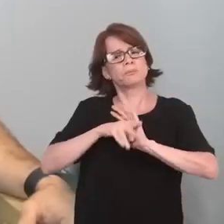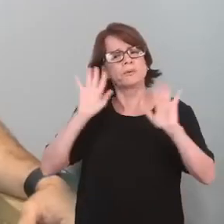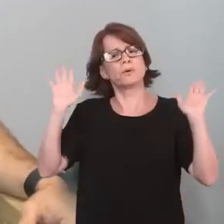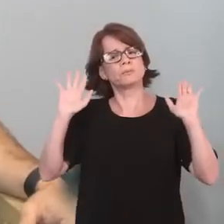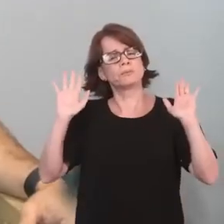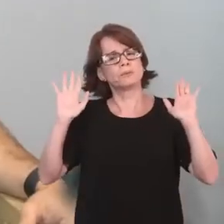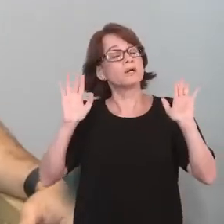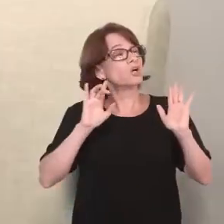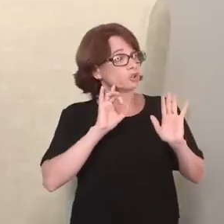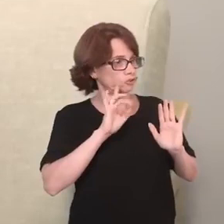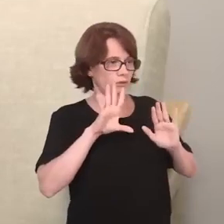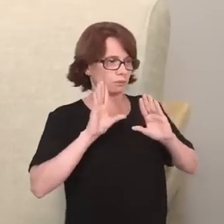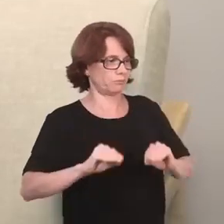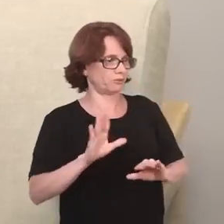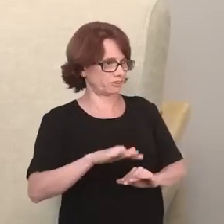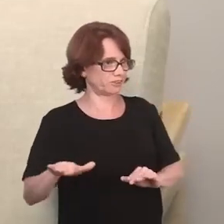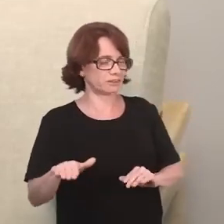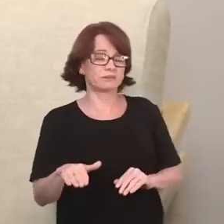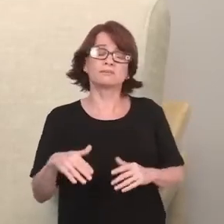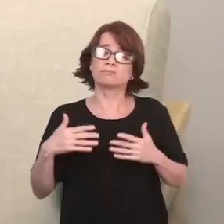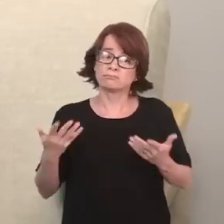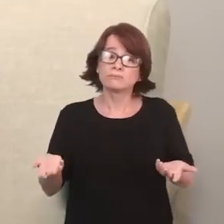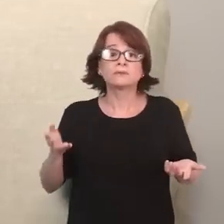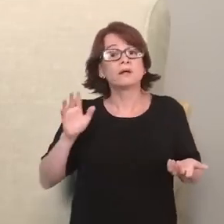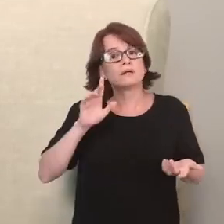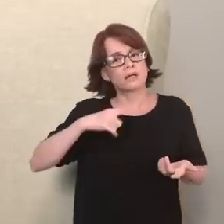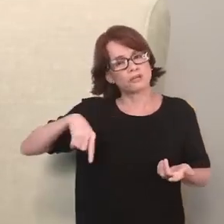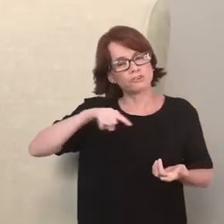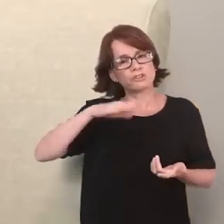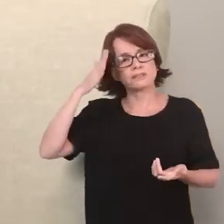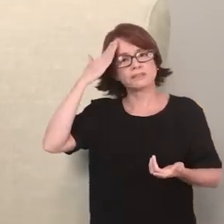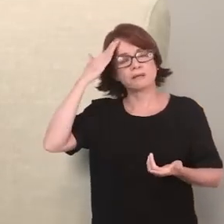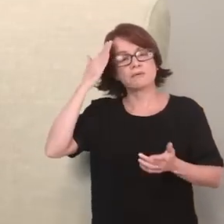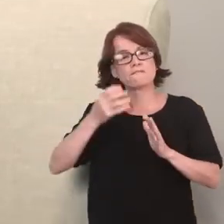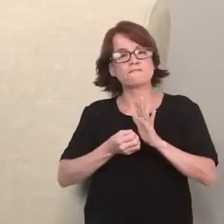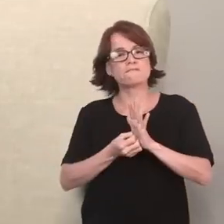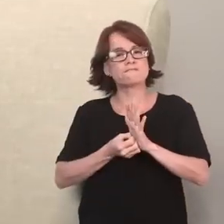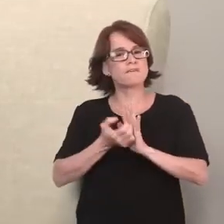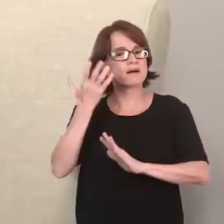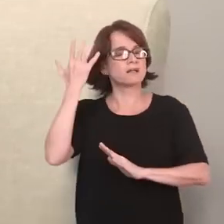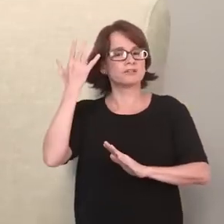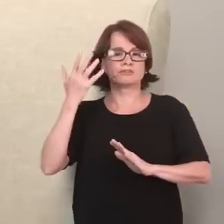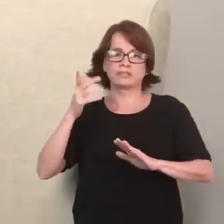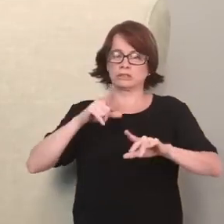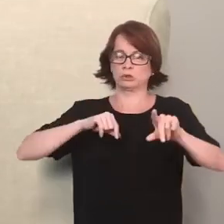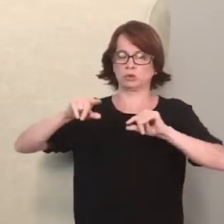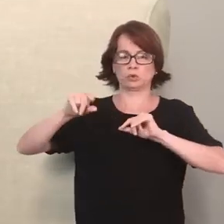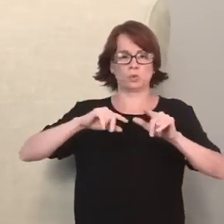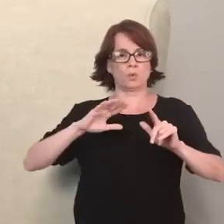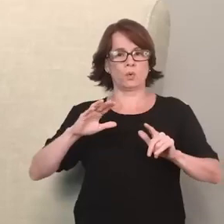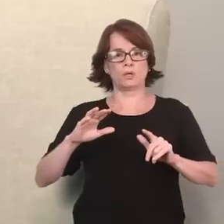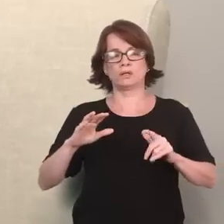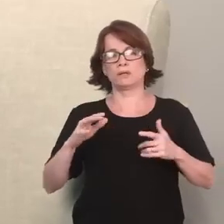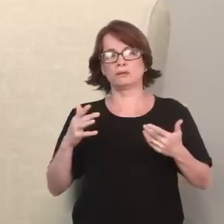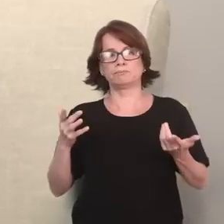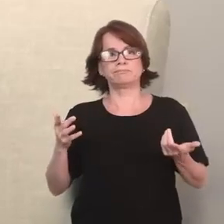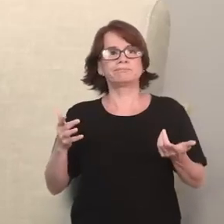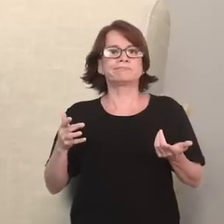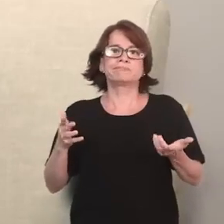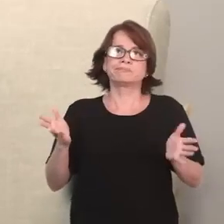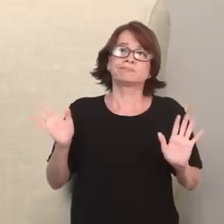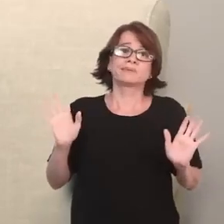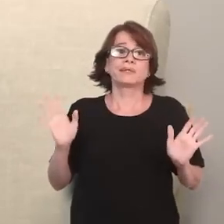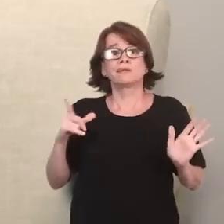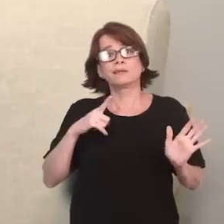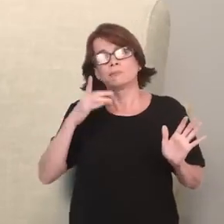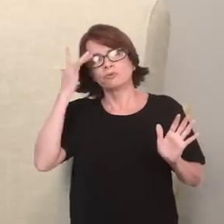mexam com as nossas crianças. Inclusive, a gente sabe que muitas vezes essas escolhas, sejam escolhas ou não, tem gente que fala